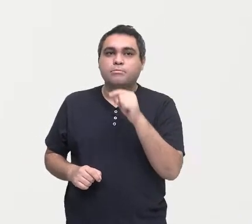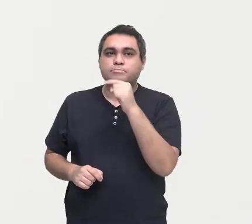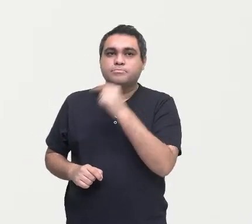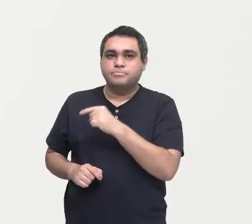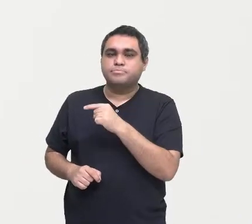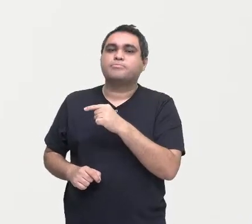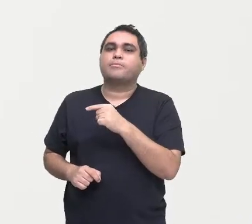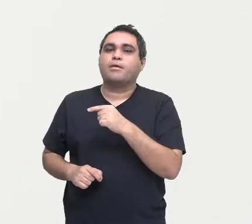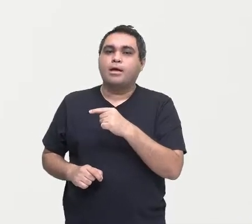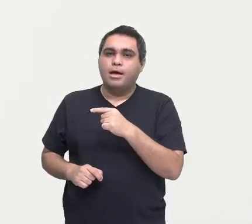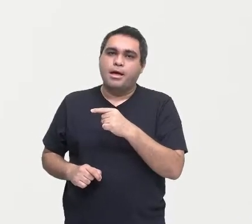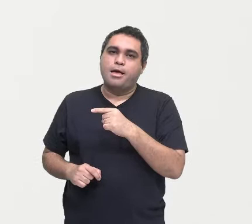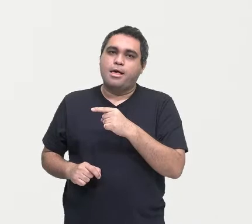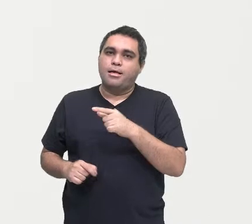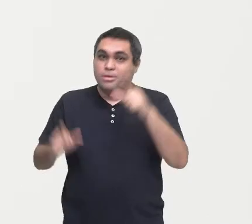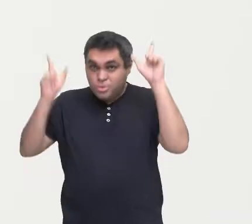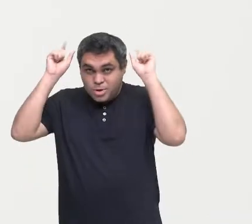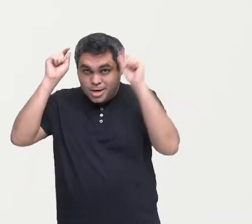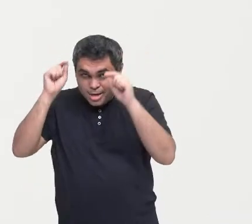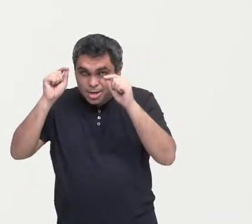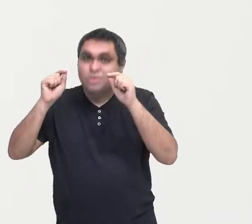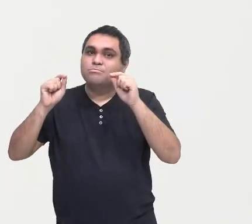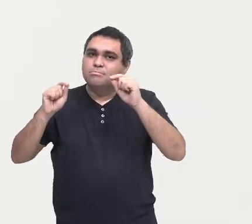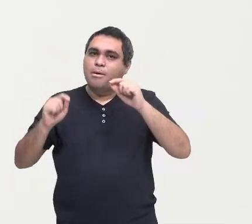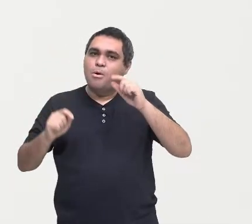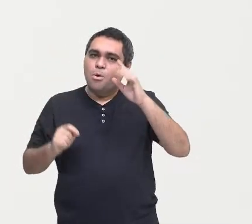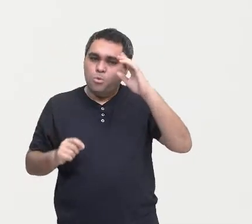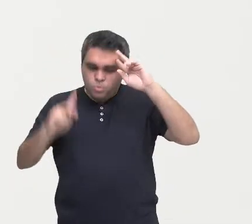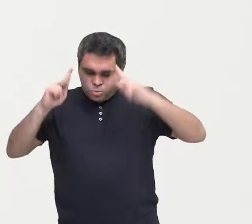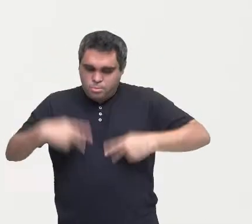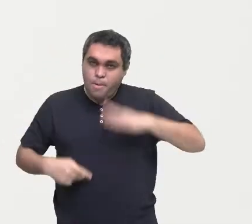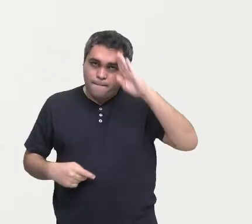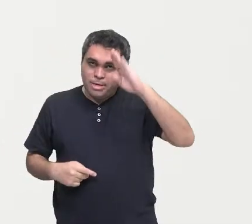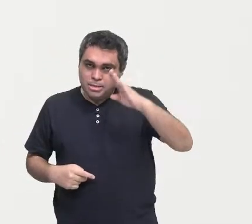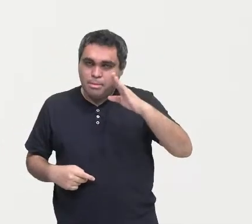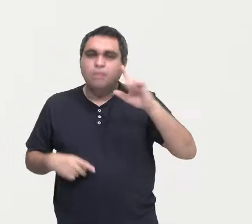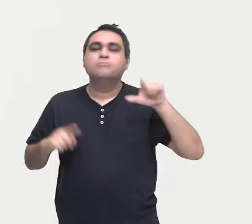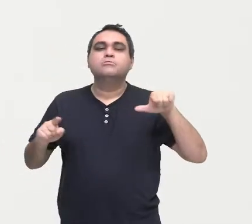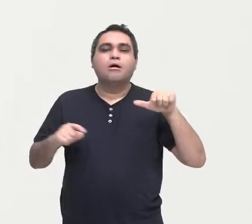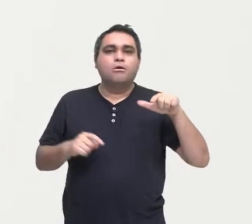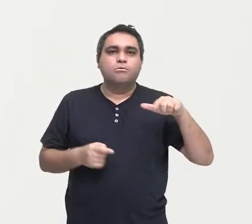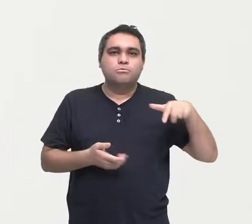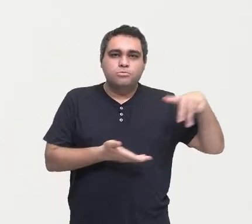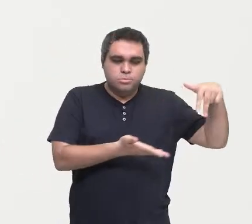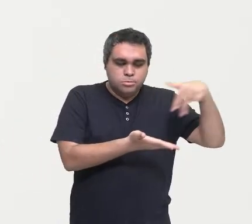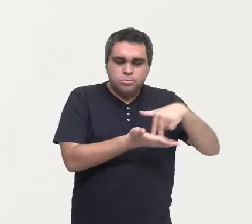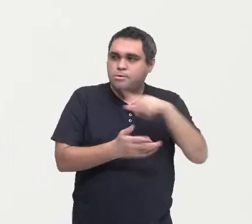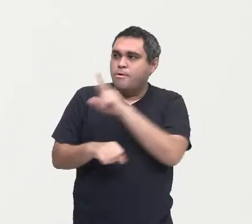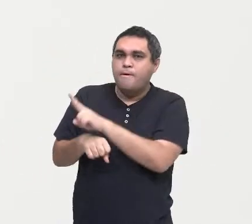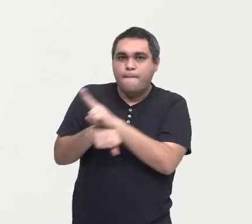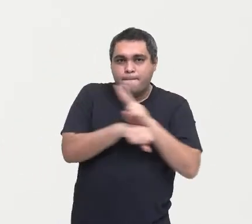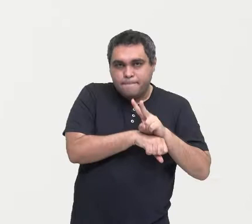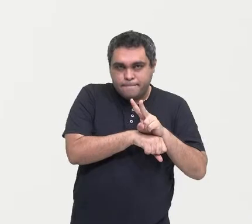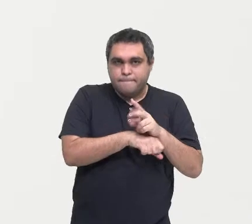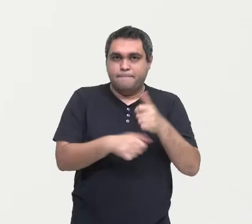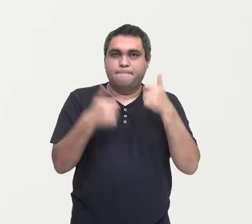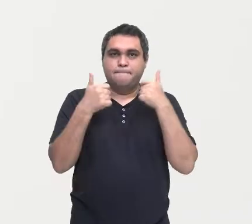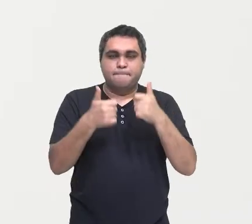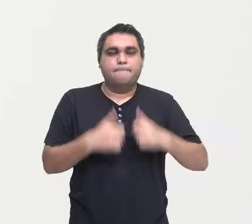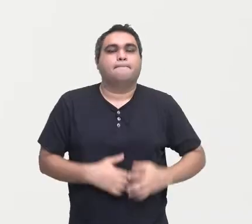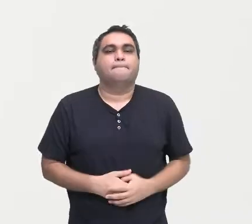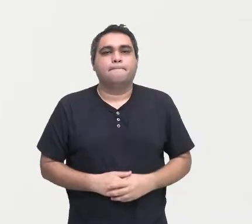seus conhecimentos, os seus aspectos de valorização do homem e tudo mais. Muito bem. Então, temos o que